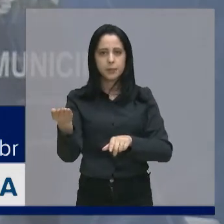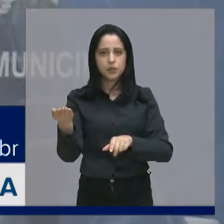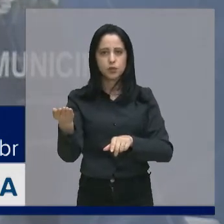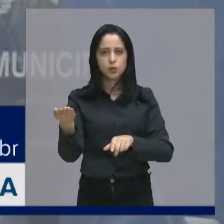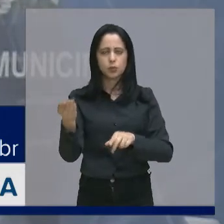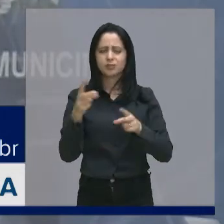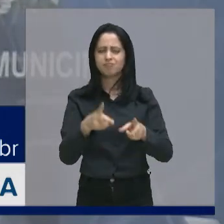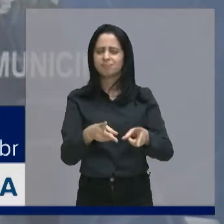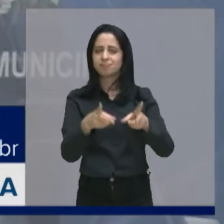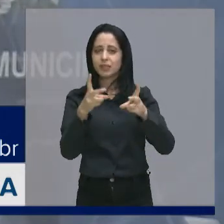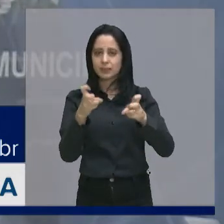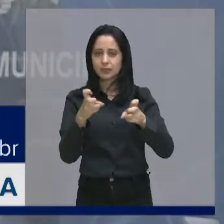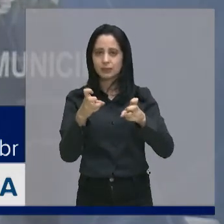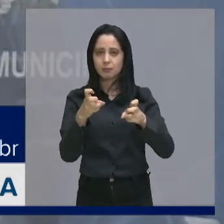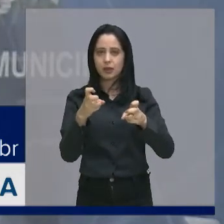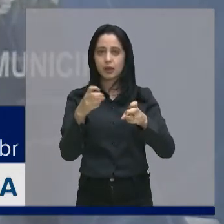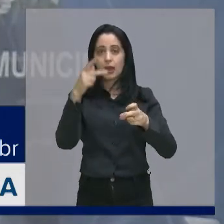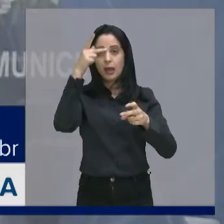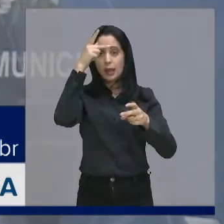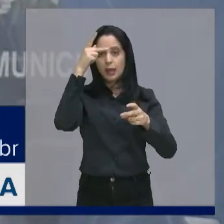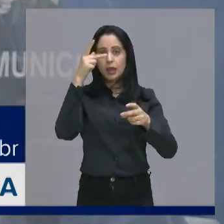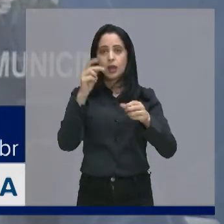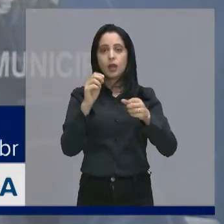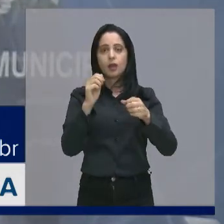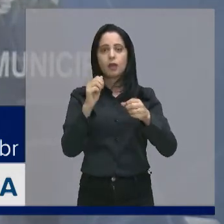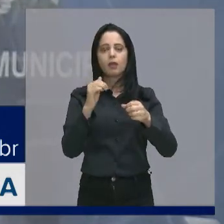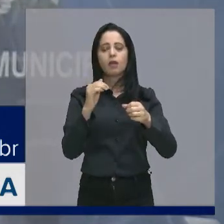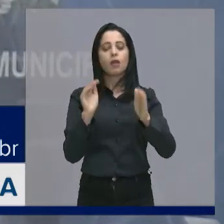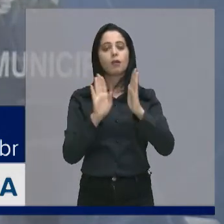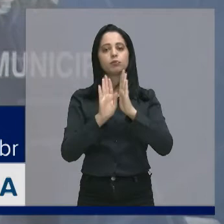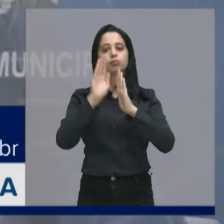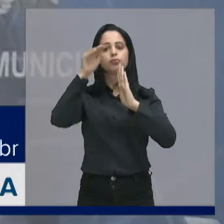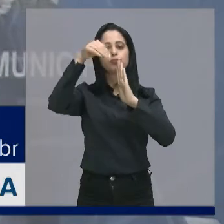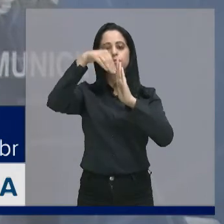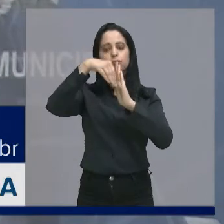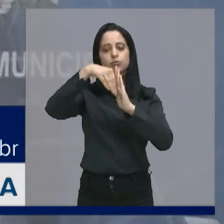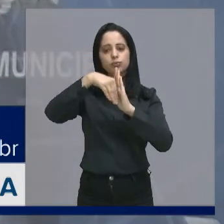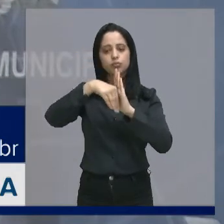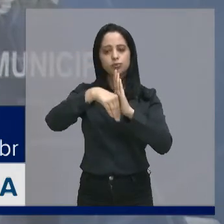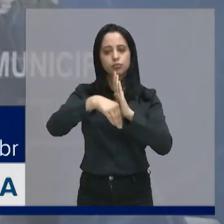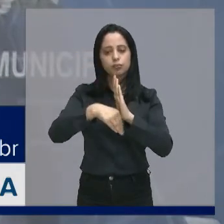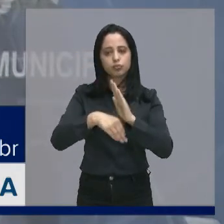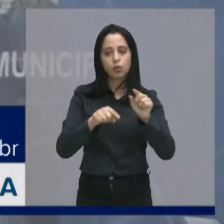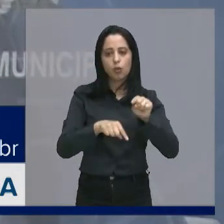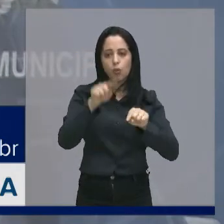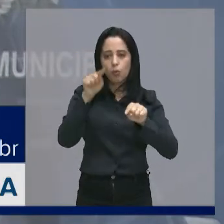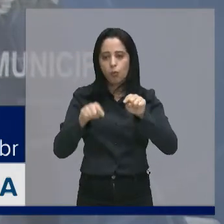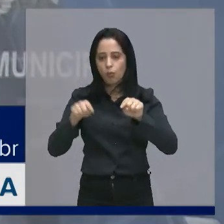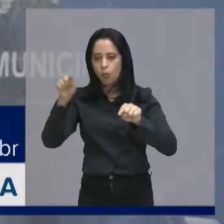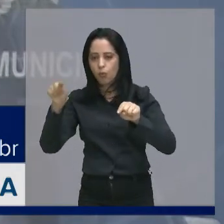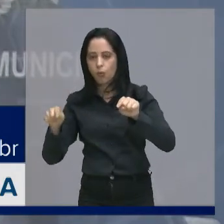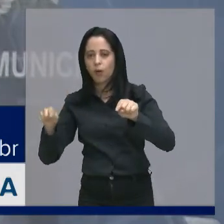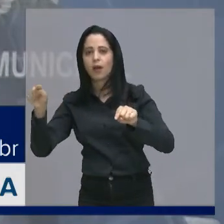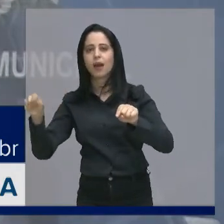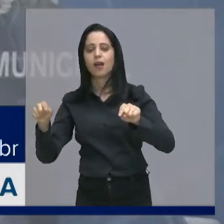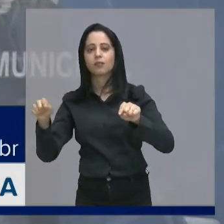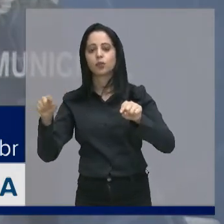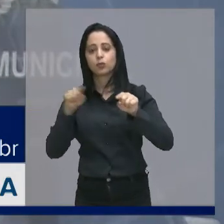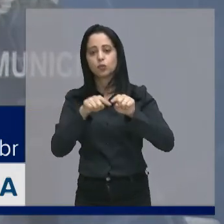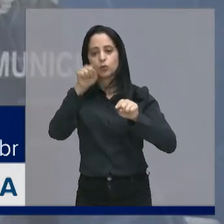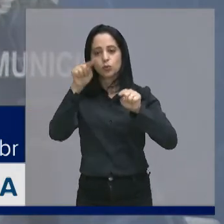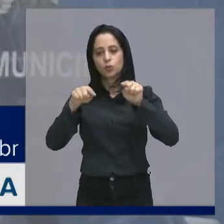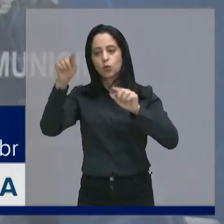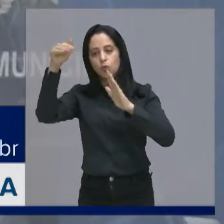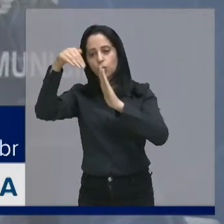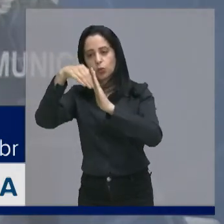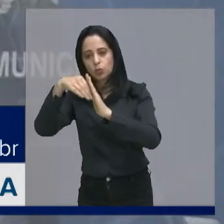óbitos diminuindo consideravelmente, mesmo com o número de vacinados cada vez mais frequente,